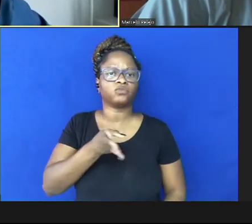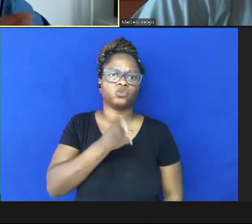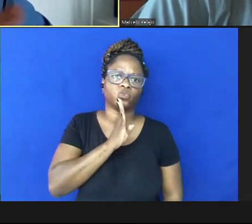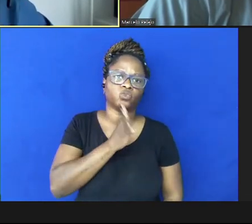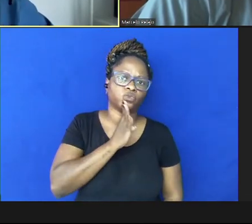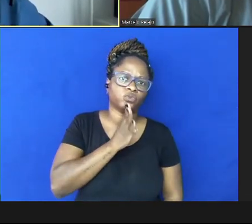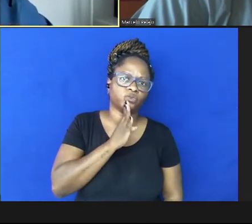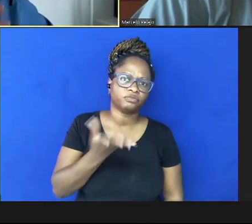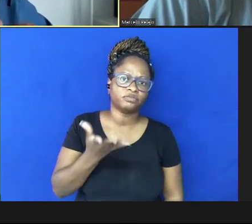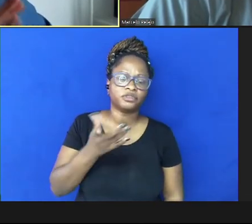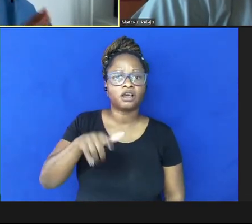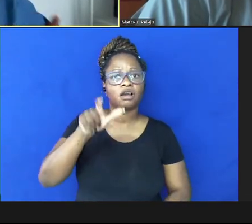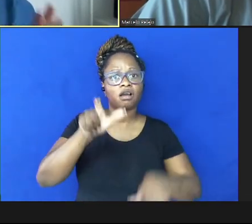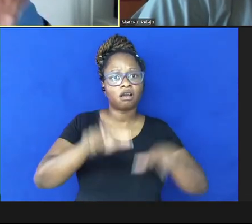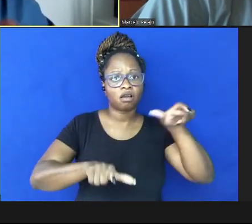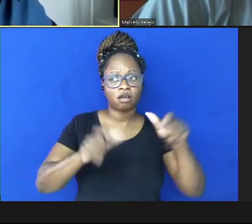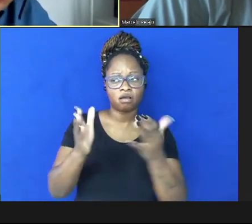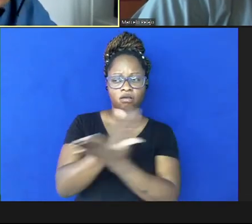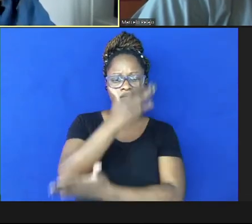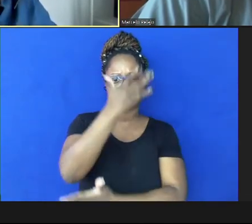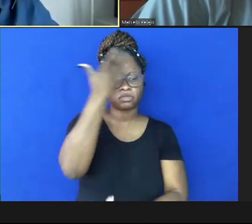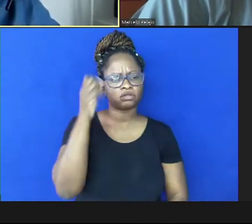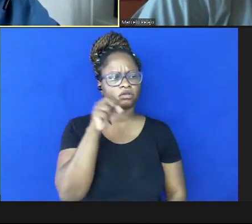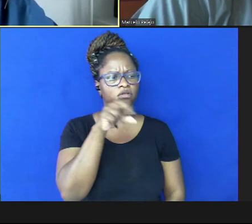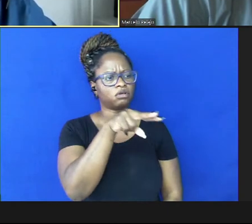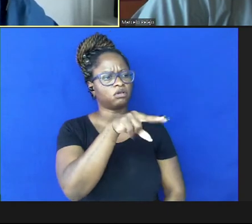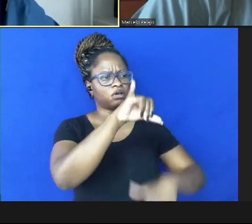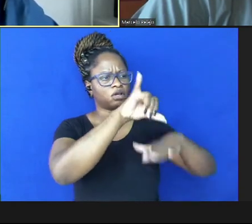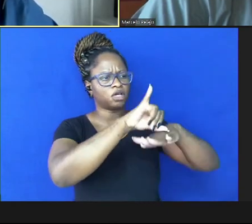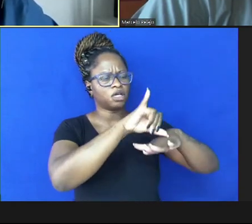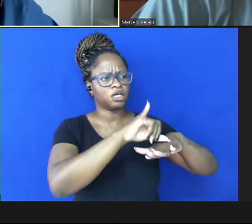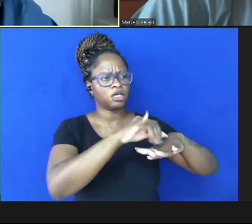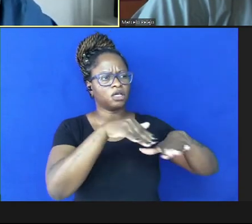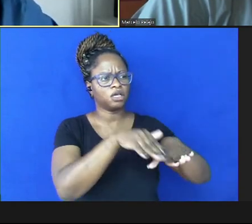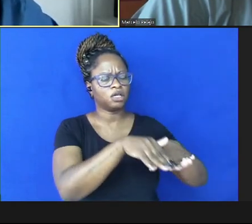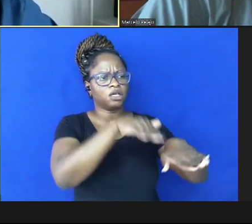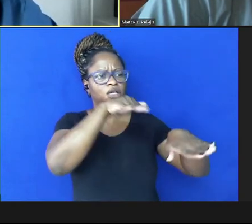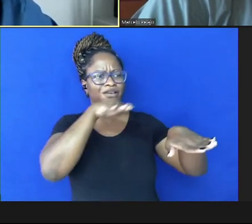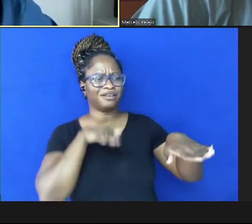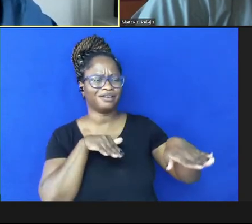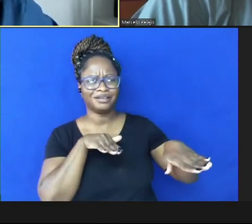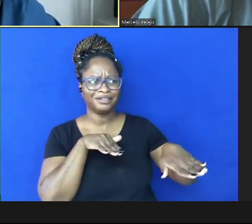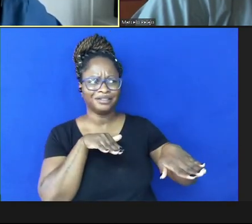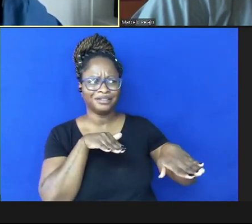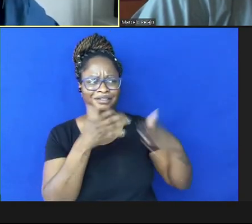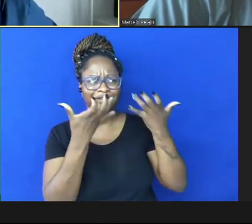algumas pessoas olham e recuam e dizem, ah, não aguento mais isso.